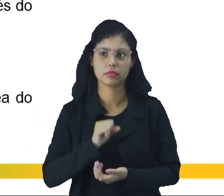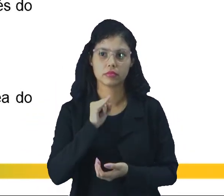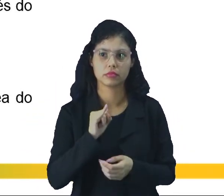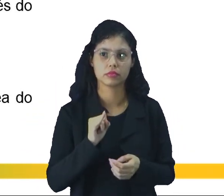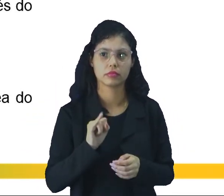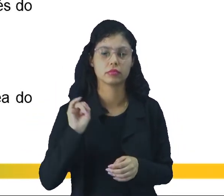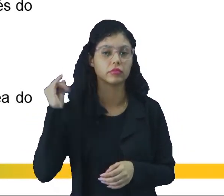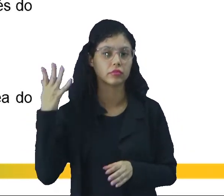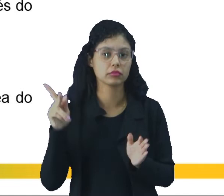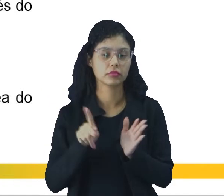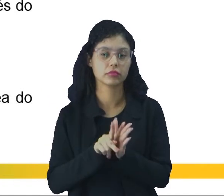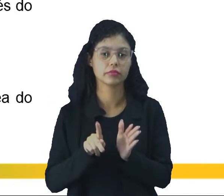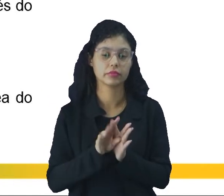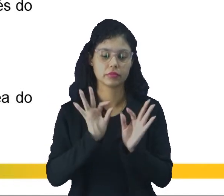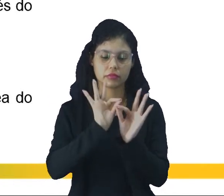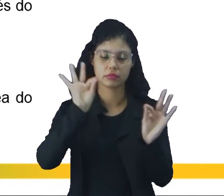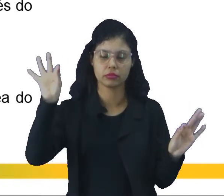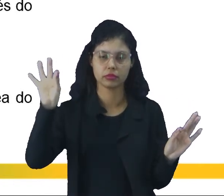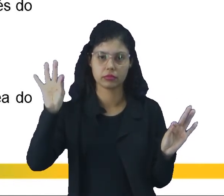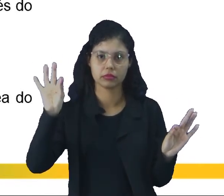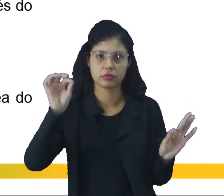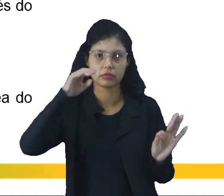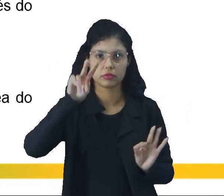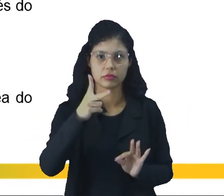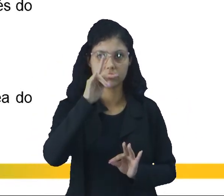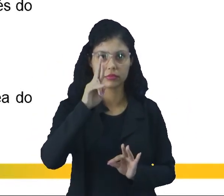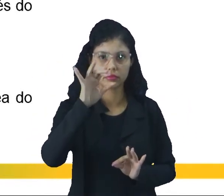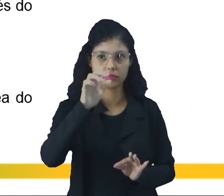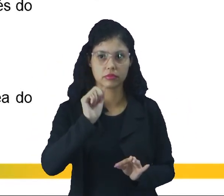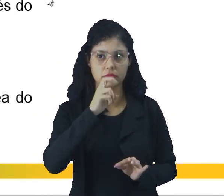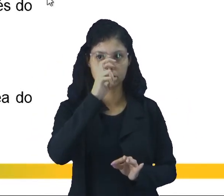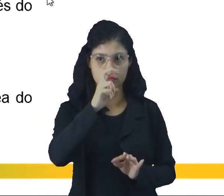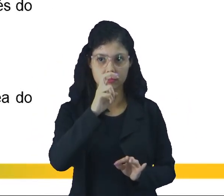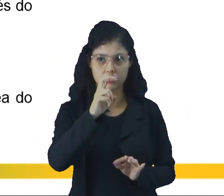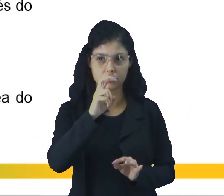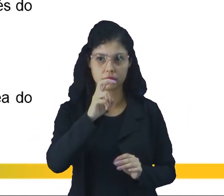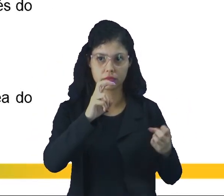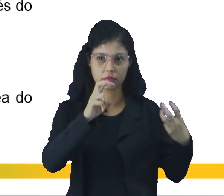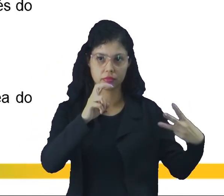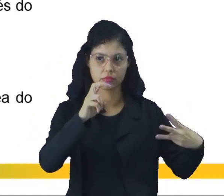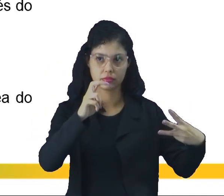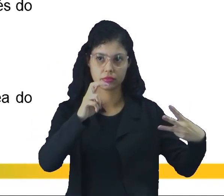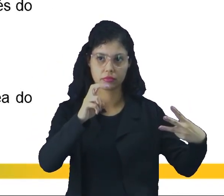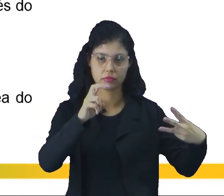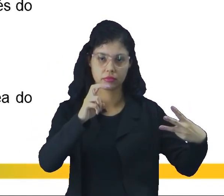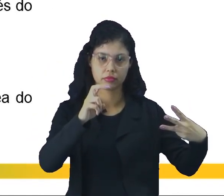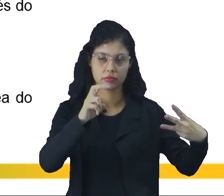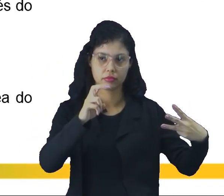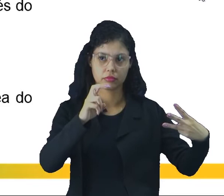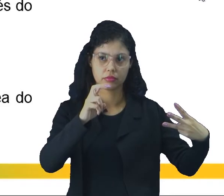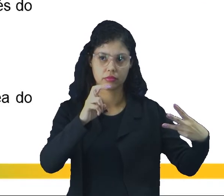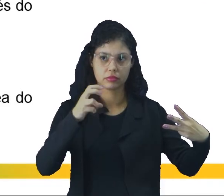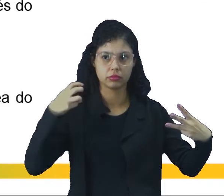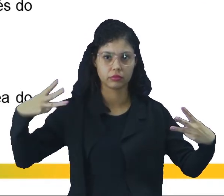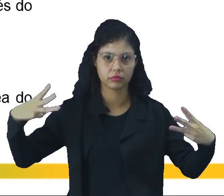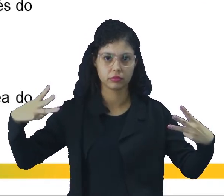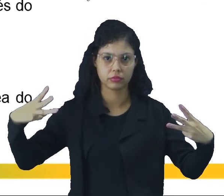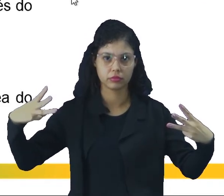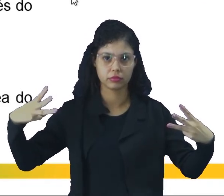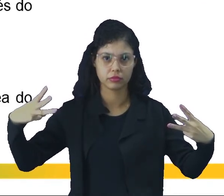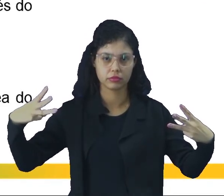isso aqui corresponde à diagonal e é também chamada hipotenusa. Se aqui é 5, aqui é 3, porque aqui também é 3,